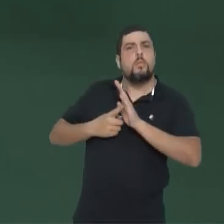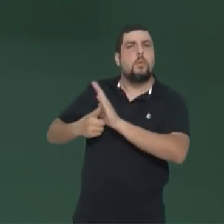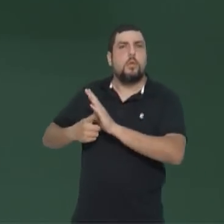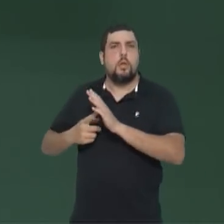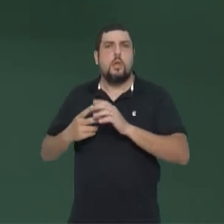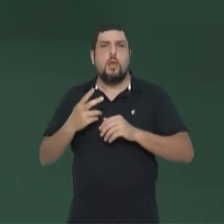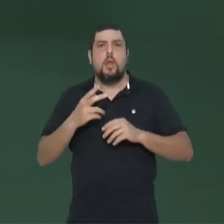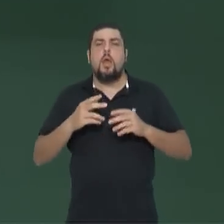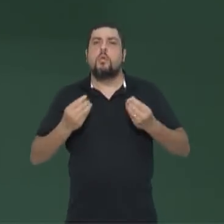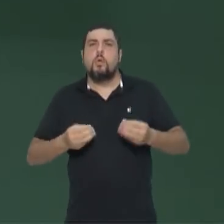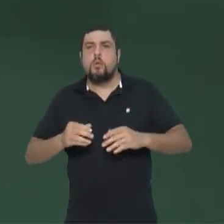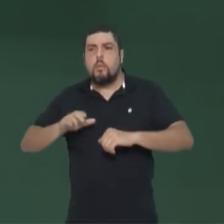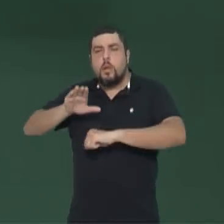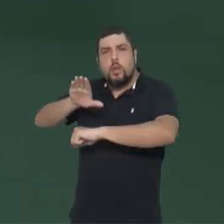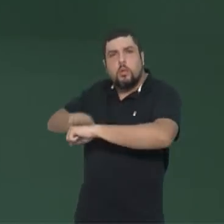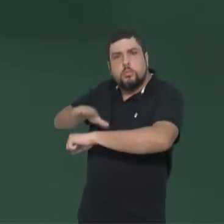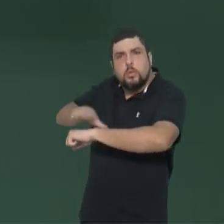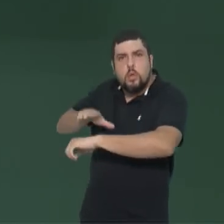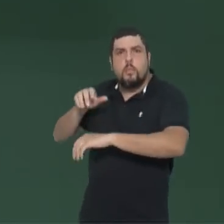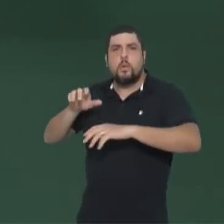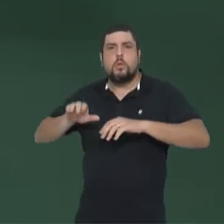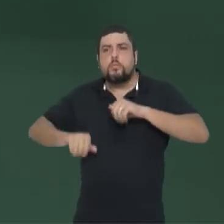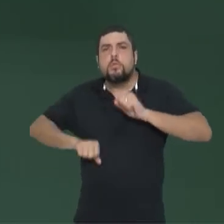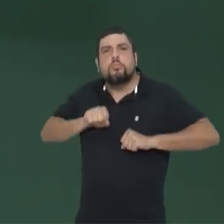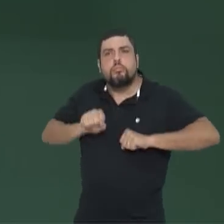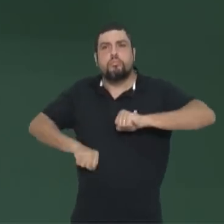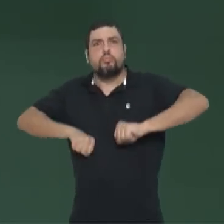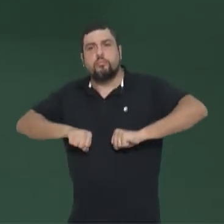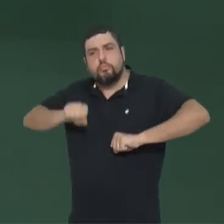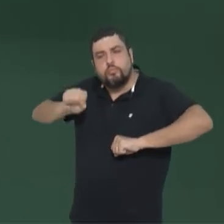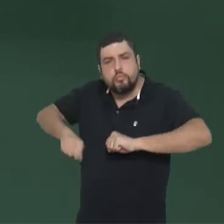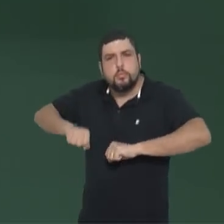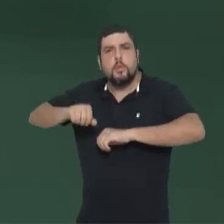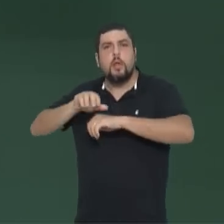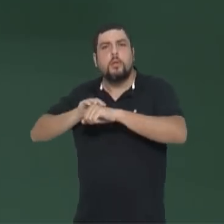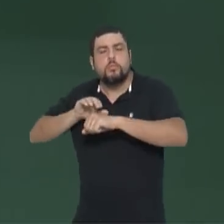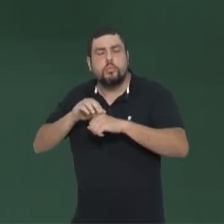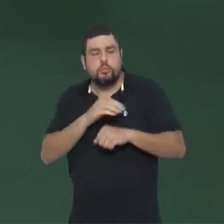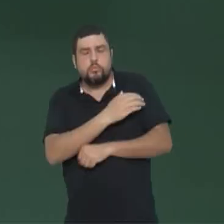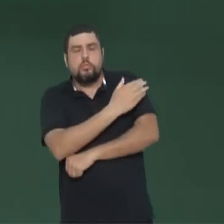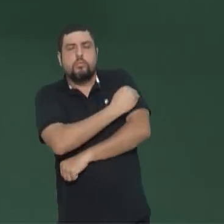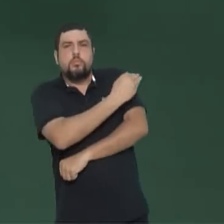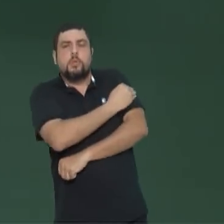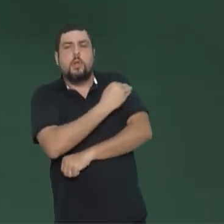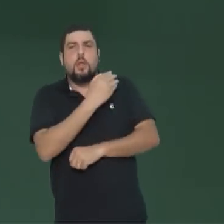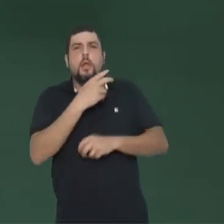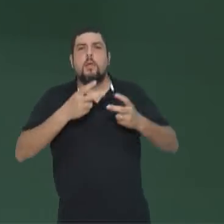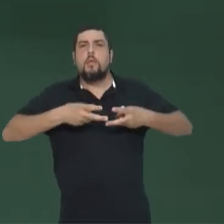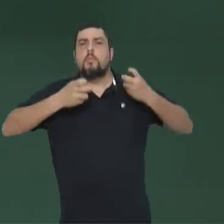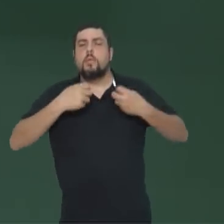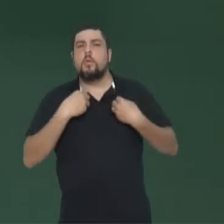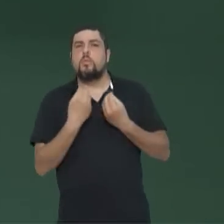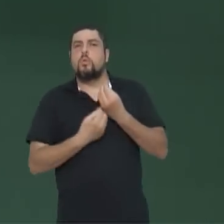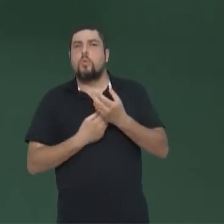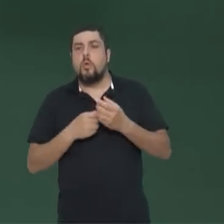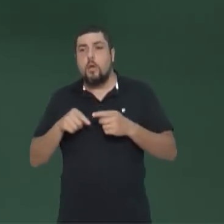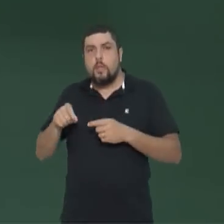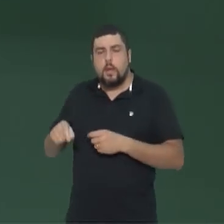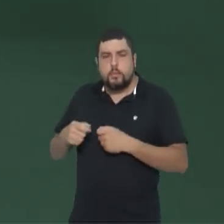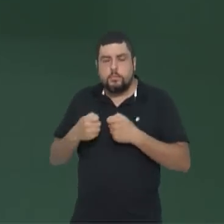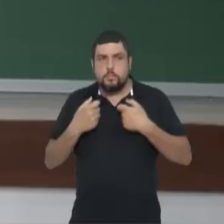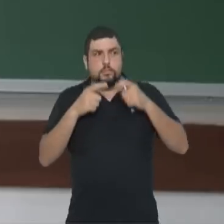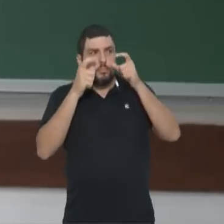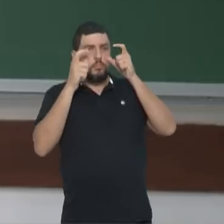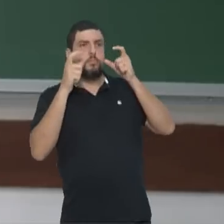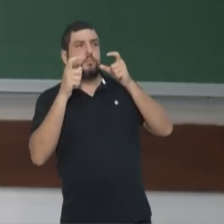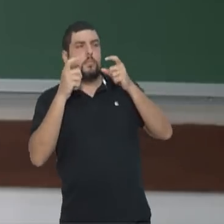provavelmente ele batia no menino, né, enfim, carinhosamente, mostrava ali com algum sinal de que o menino precisava, né,